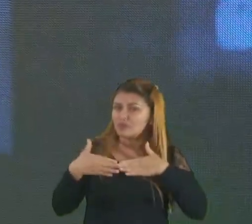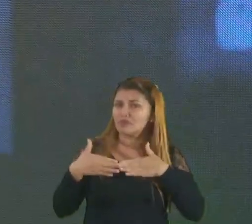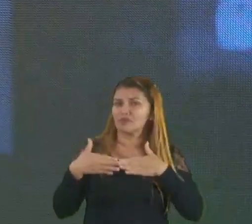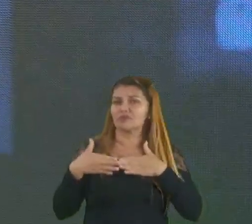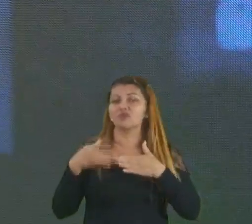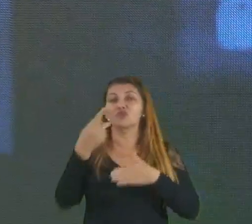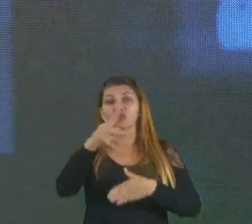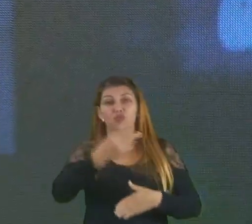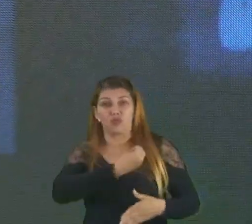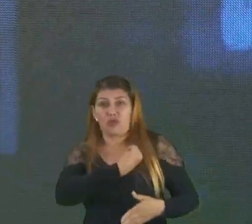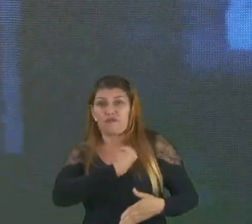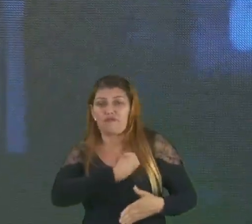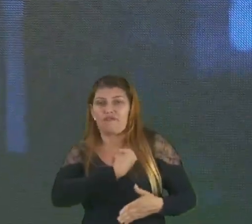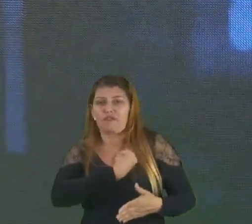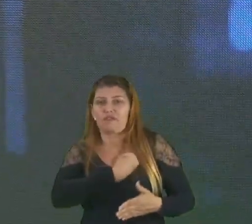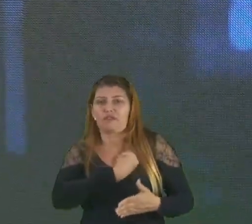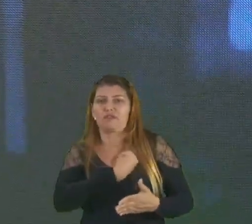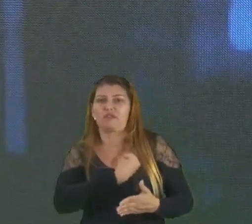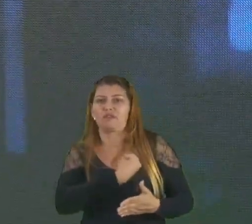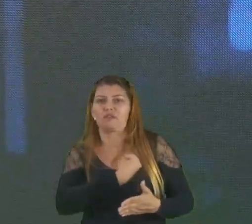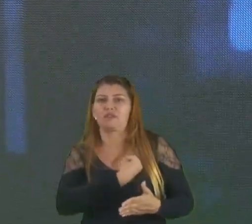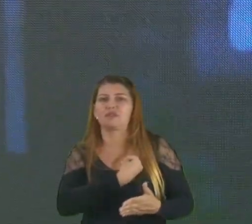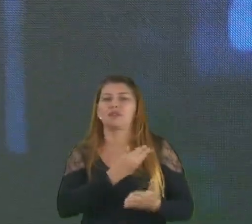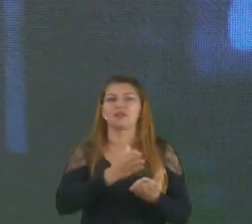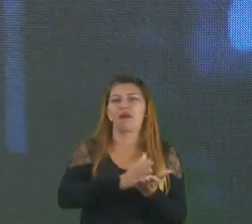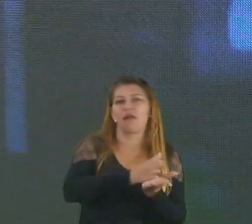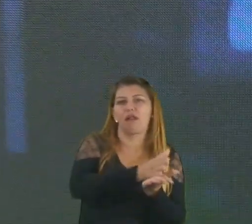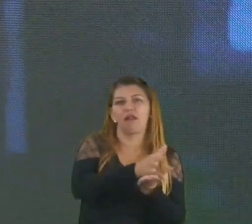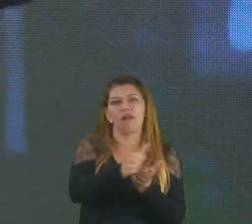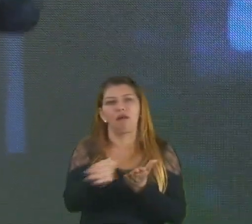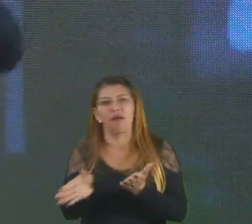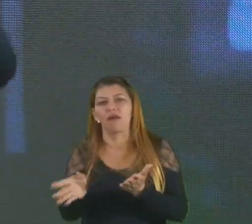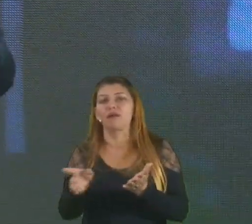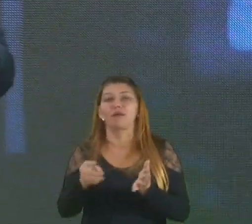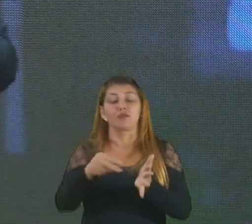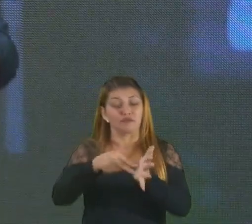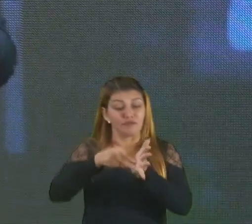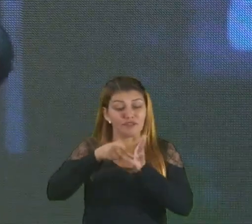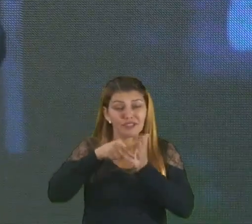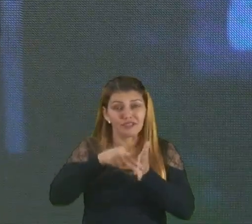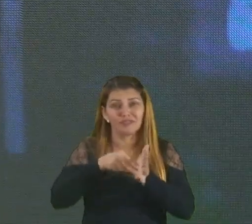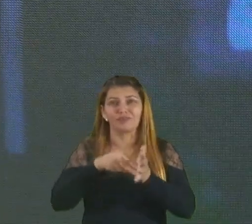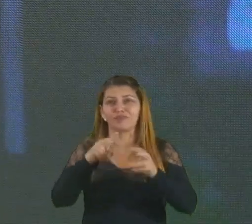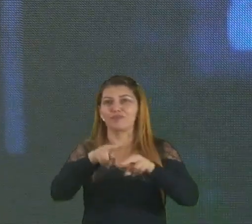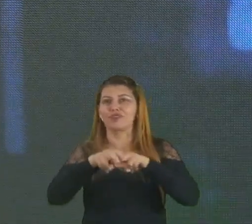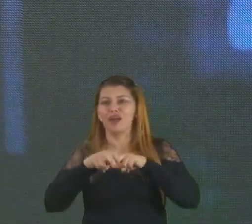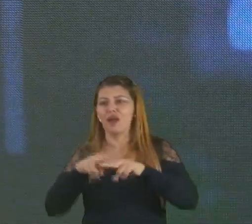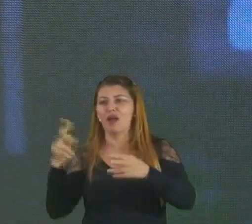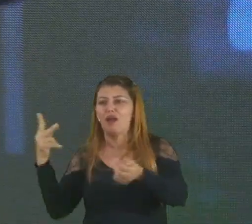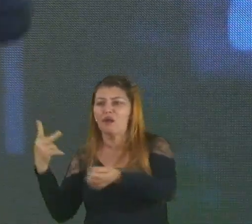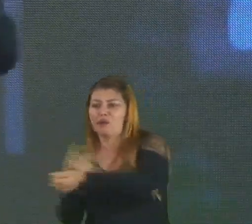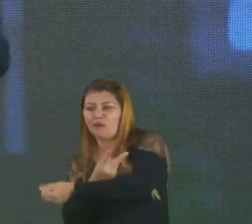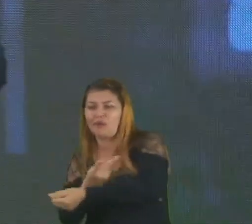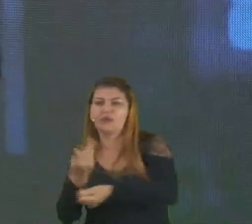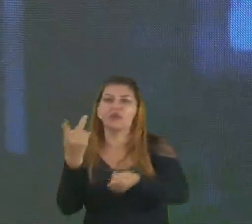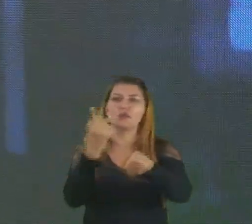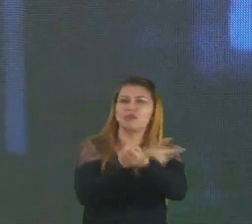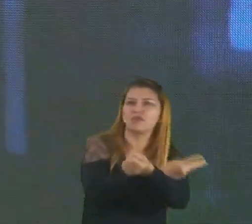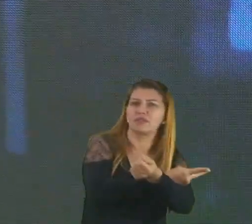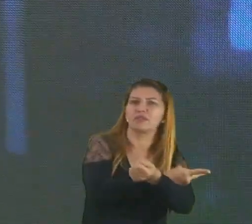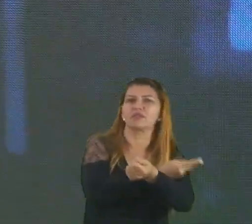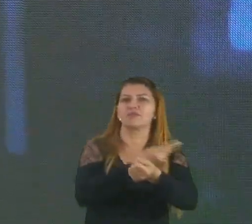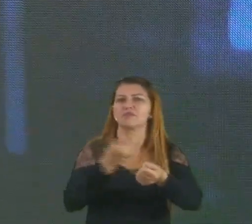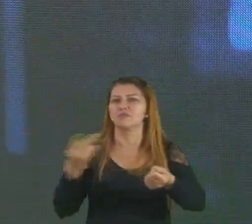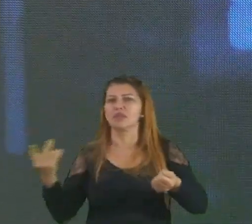leve a sua vida na corda bamba. Sabe por quê? Porque os dias são maus. Se fortaleça no